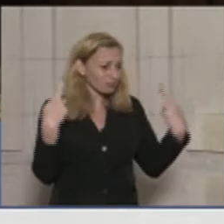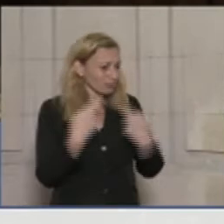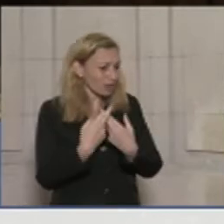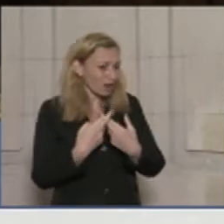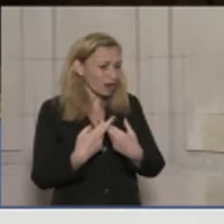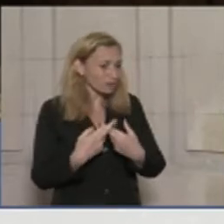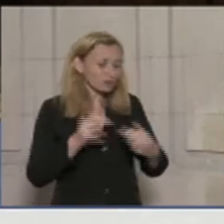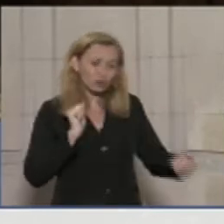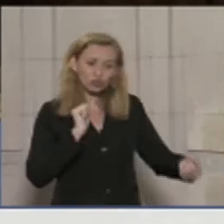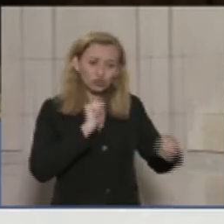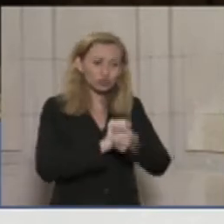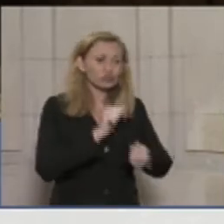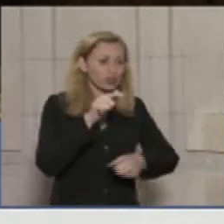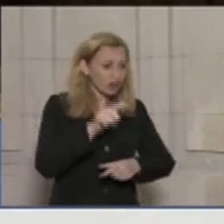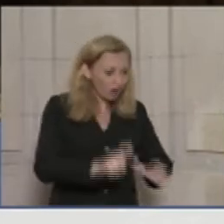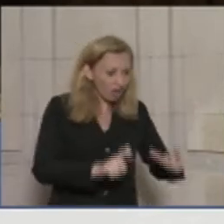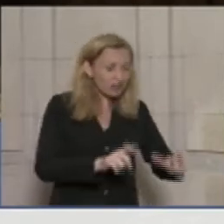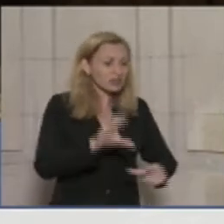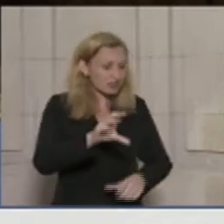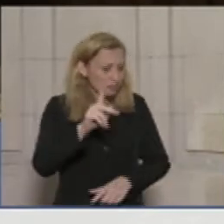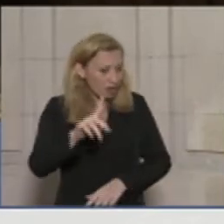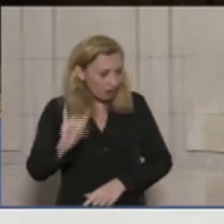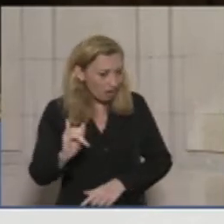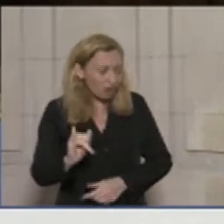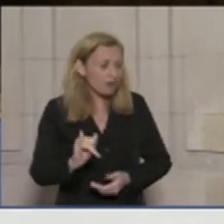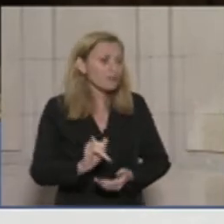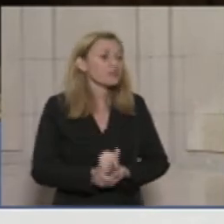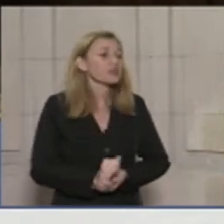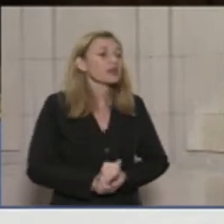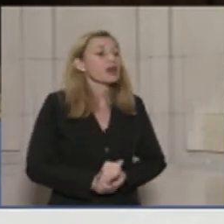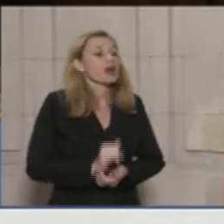nossa participação também nessa CPI.